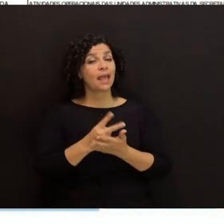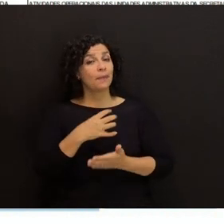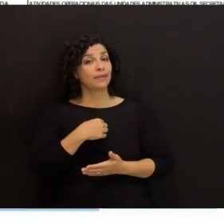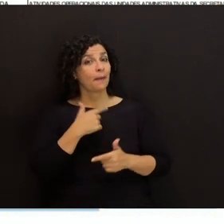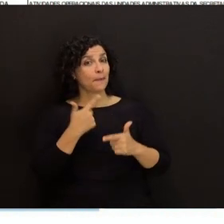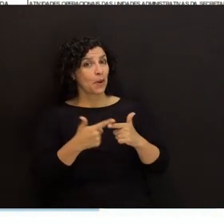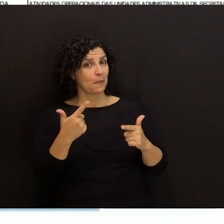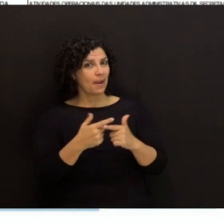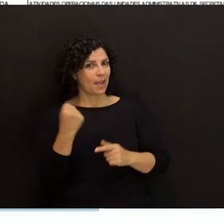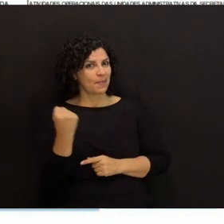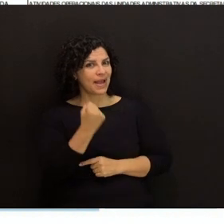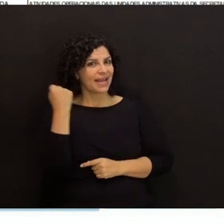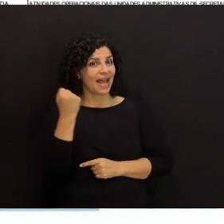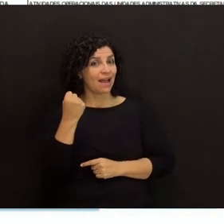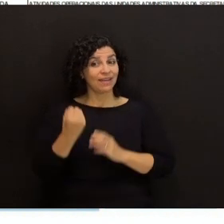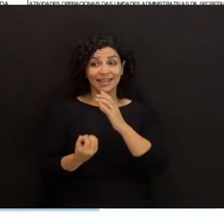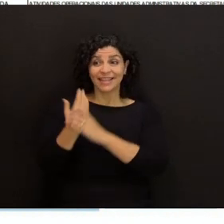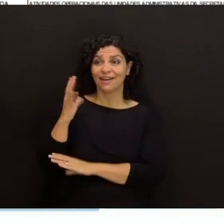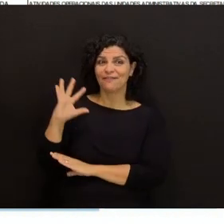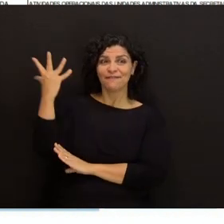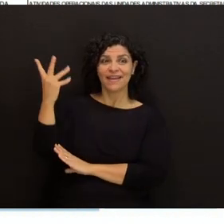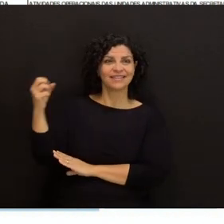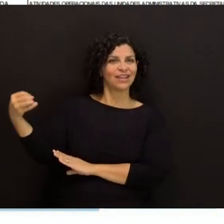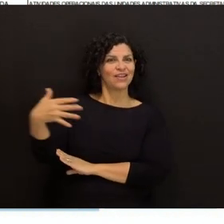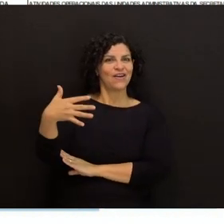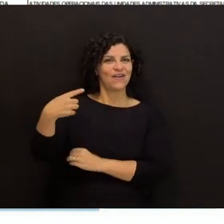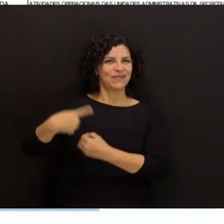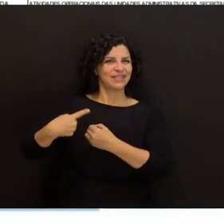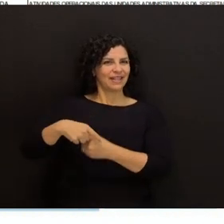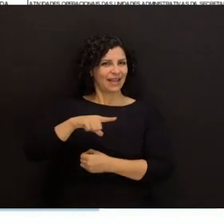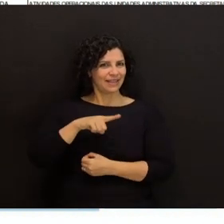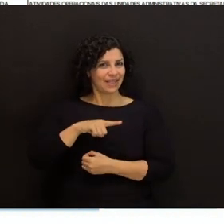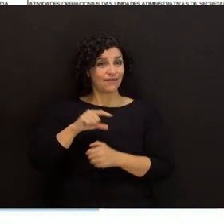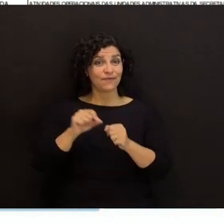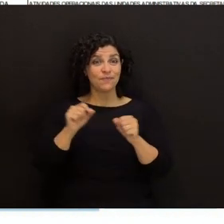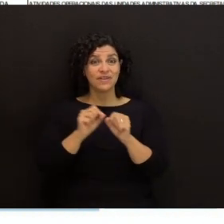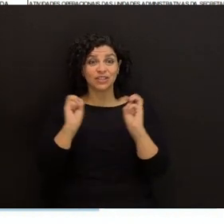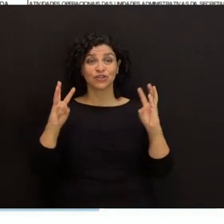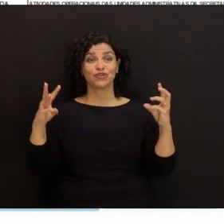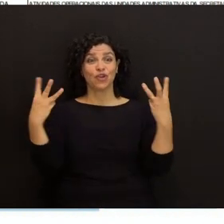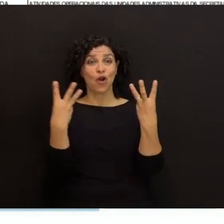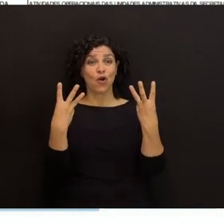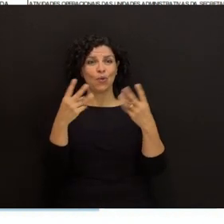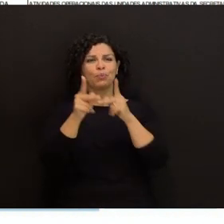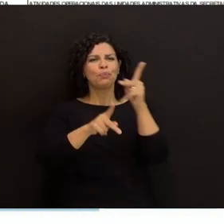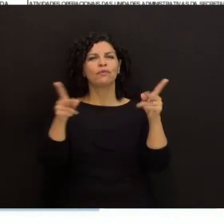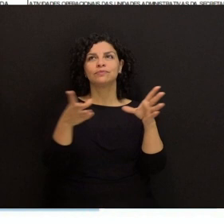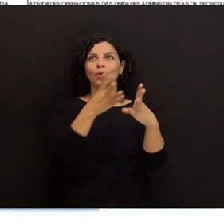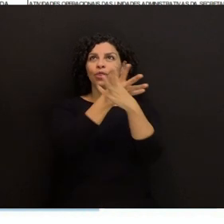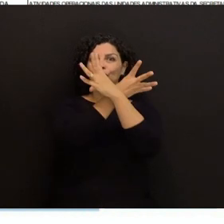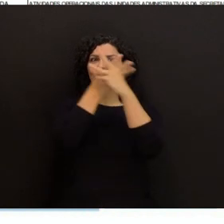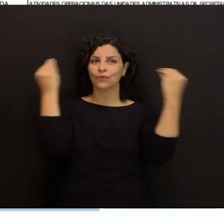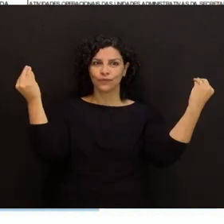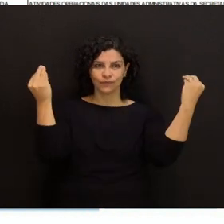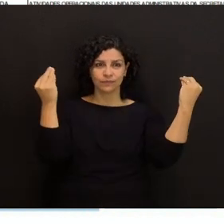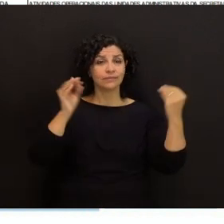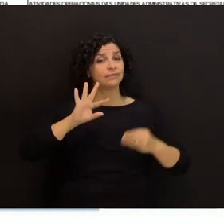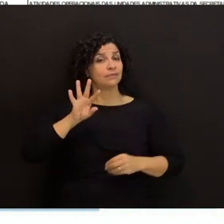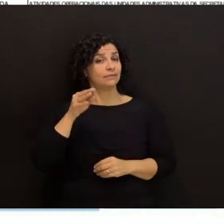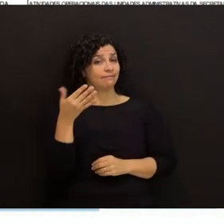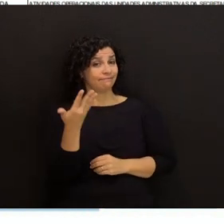polêmica surge uma festa nova na cidade Vamos fazer um show que o povo esquece e assim tá